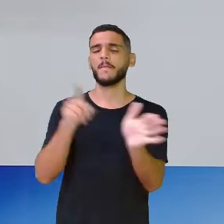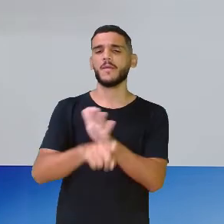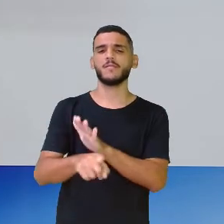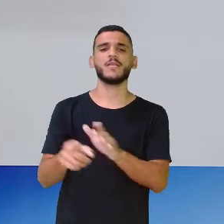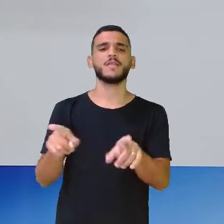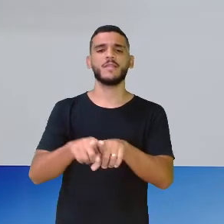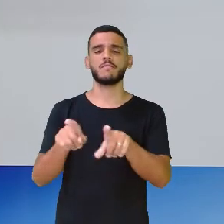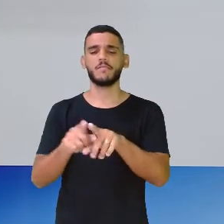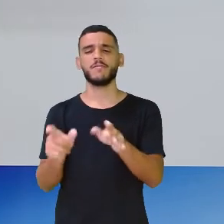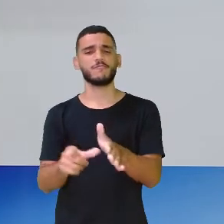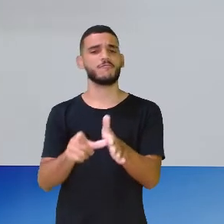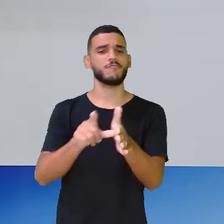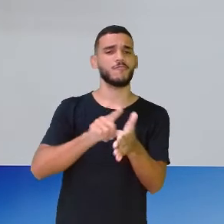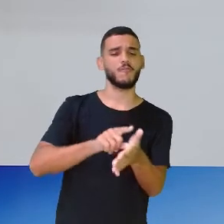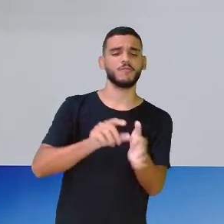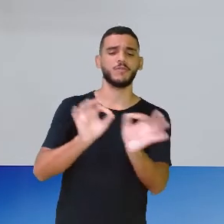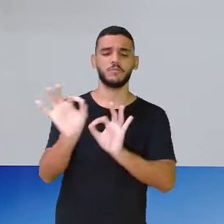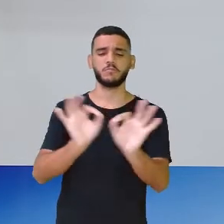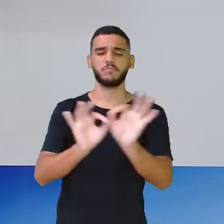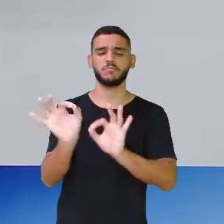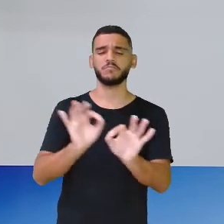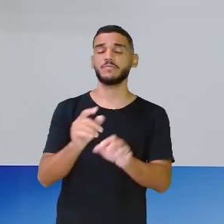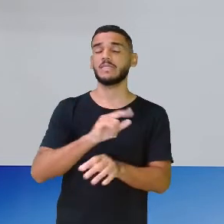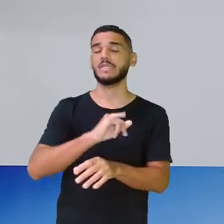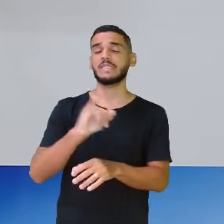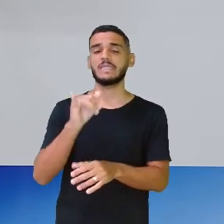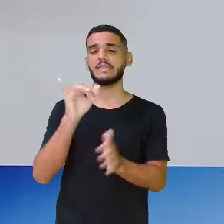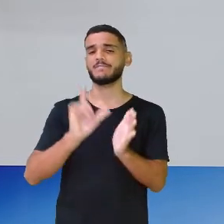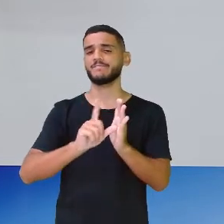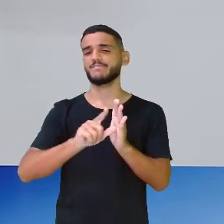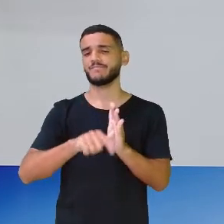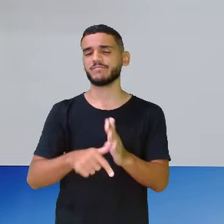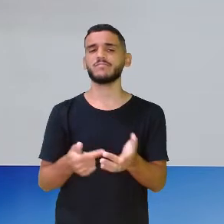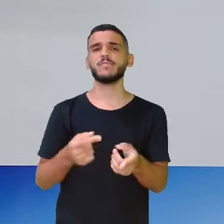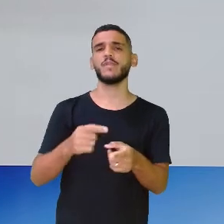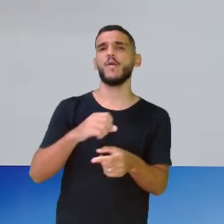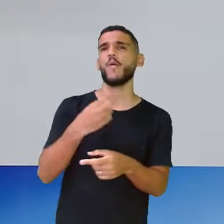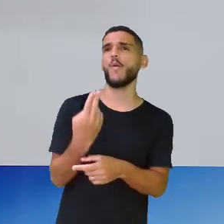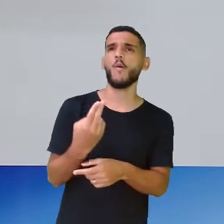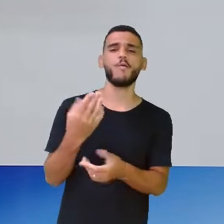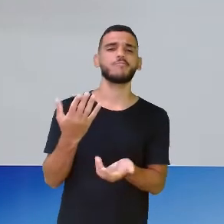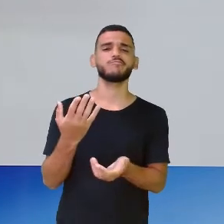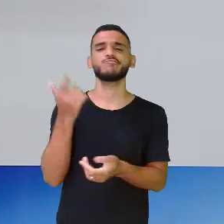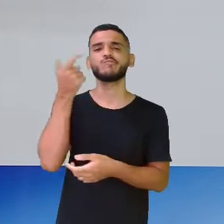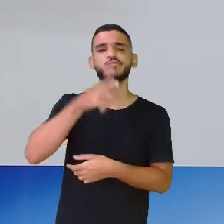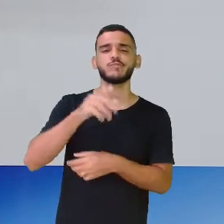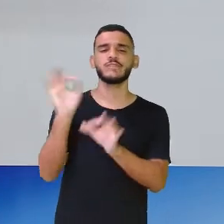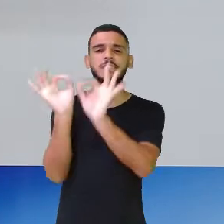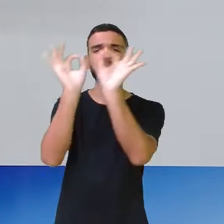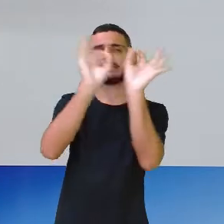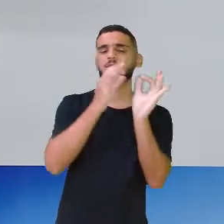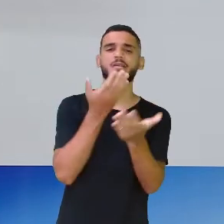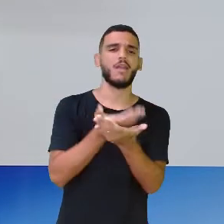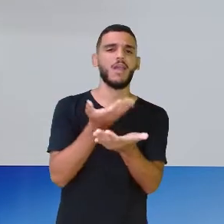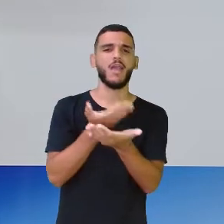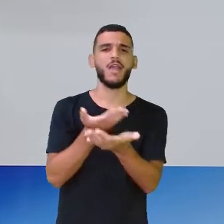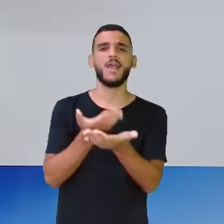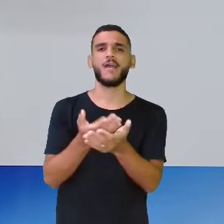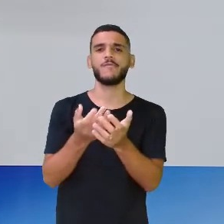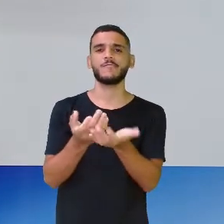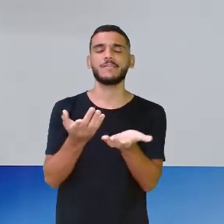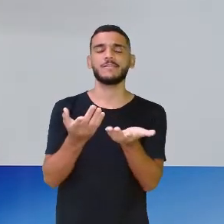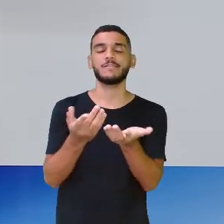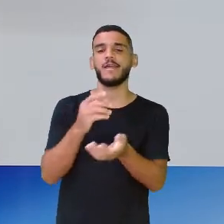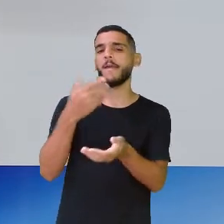aula? Pode. Se você se atrasou, não conseguiu assistir um pedaço da aula, ou se distraiu, ou precisou sair,